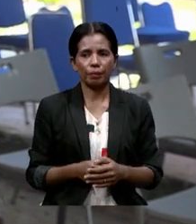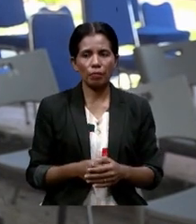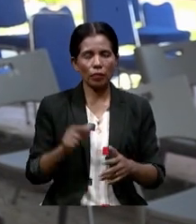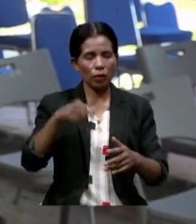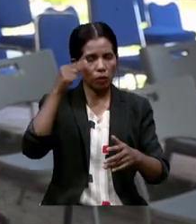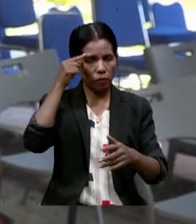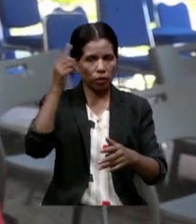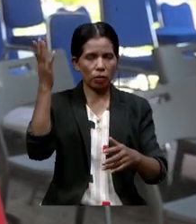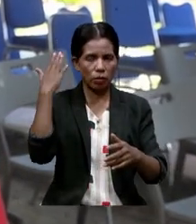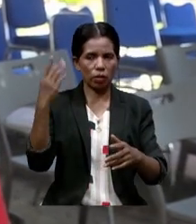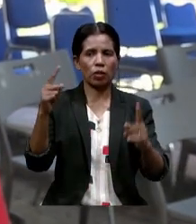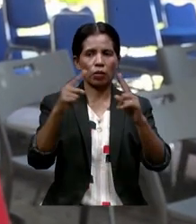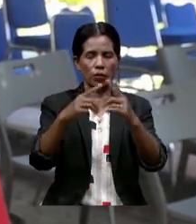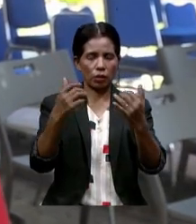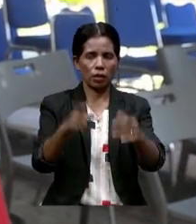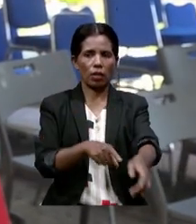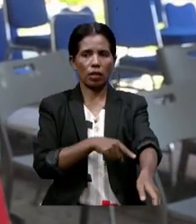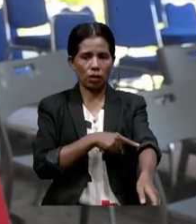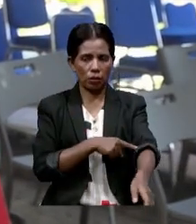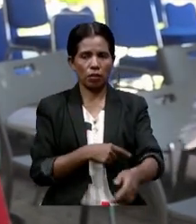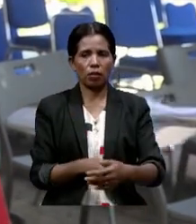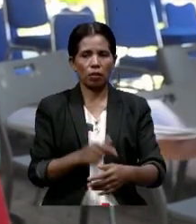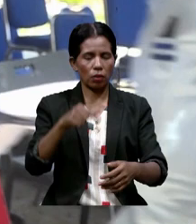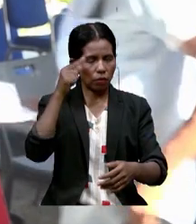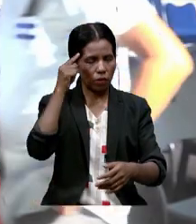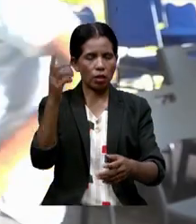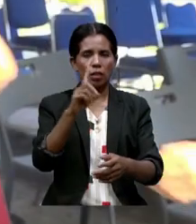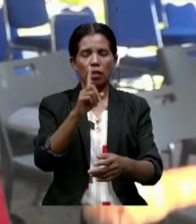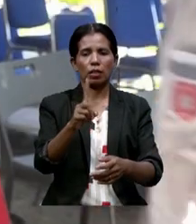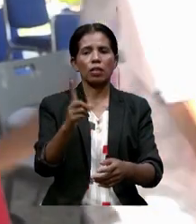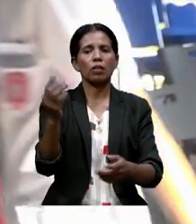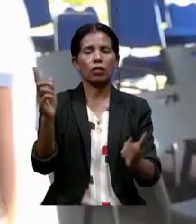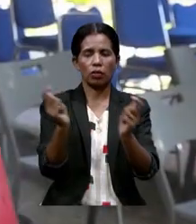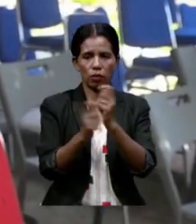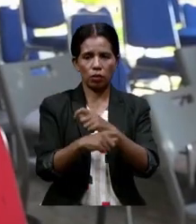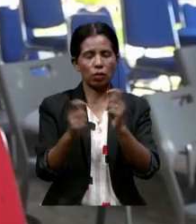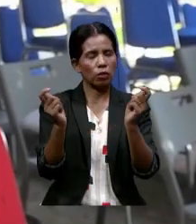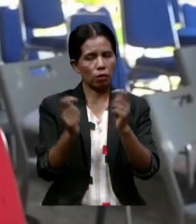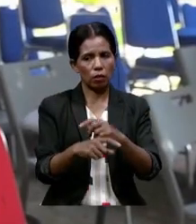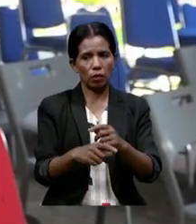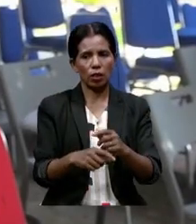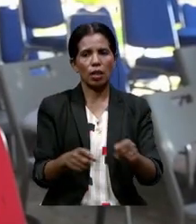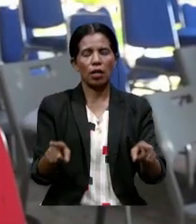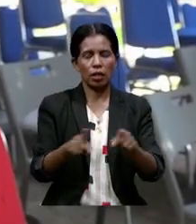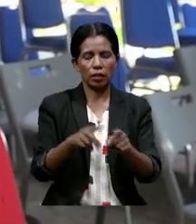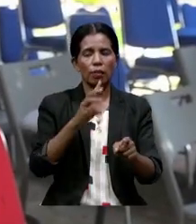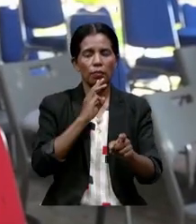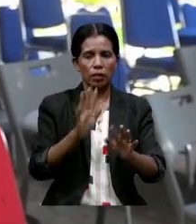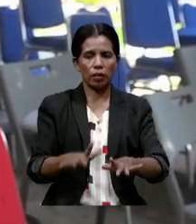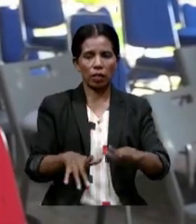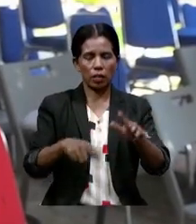governo anterior toma e kliurona. Governo da Laira troca malu, mas ninha just modelo ne acontece quando o tempo